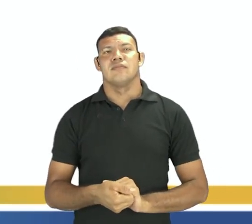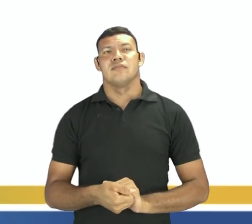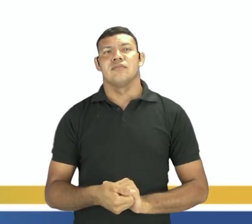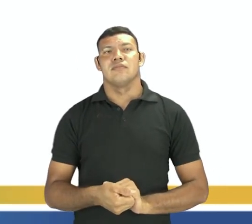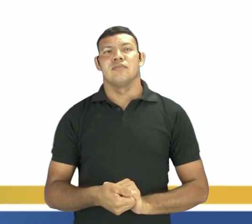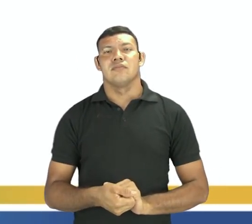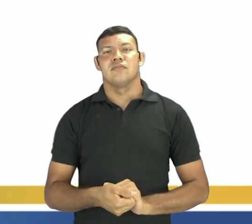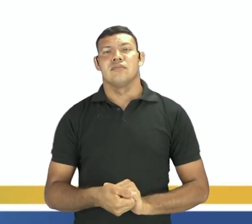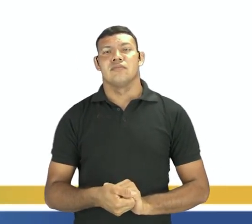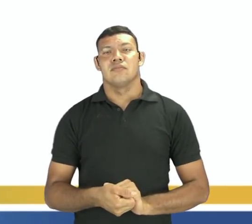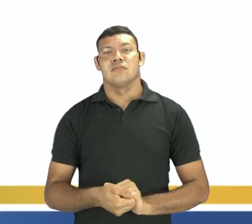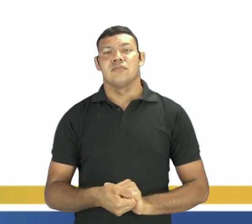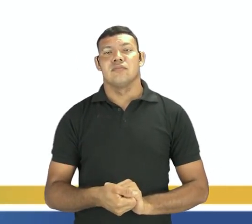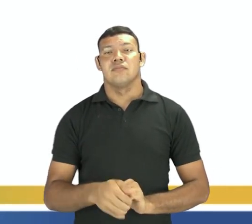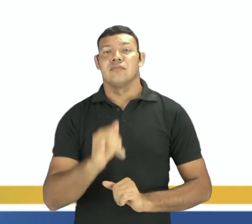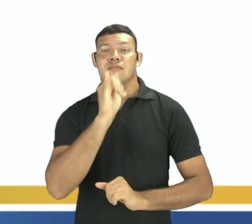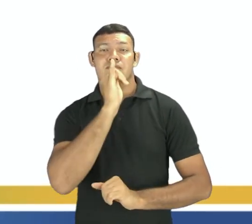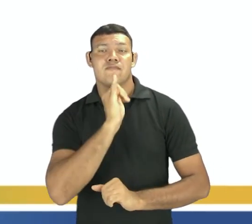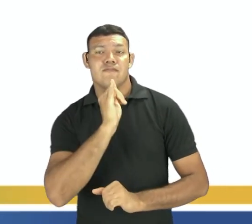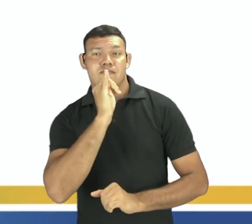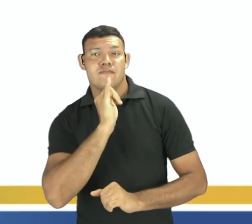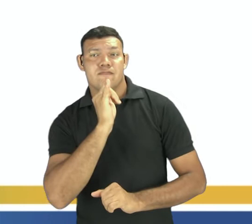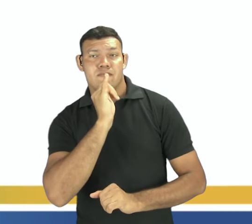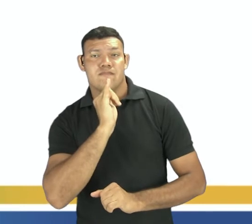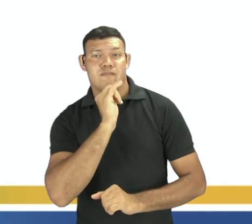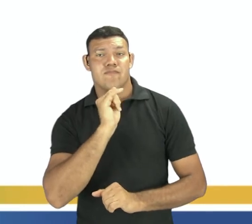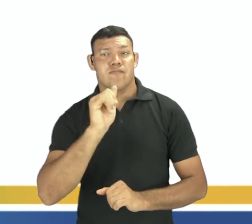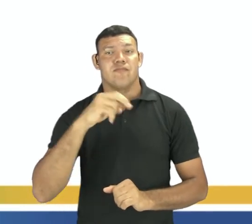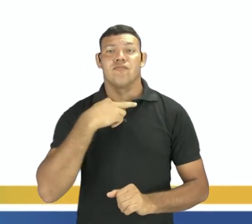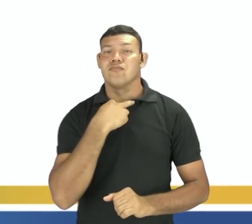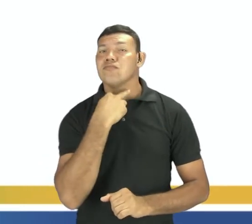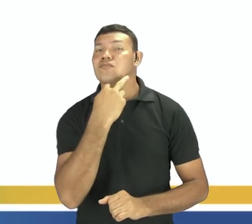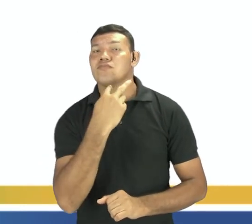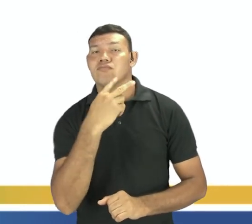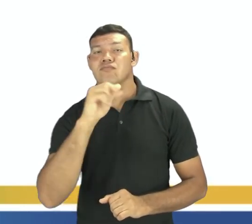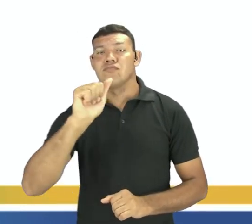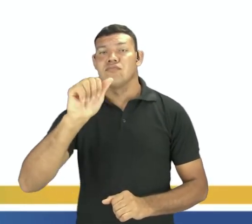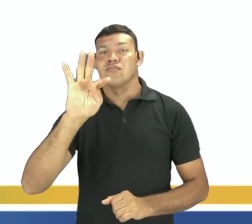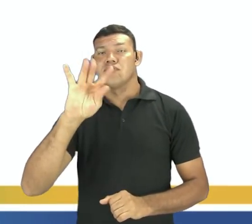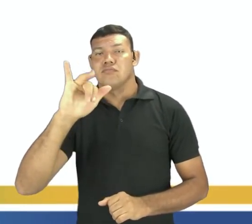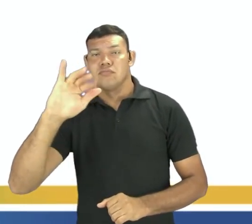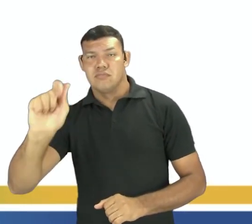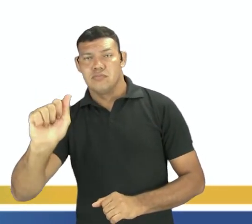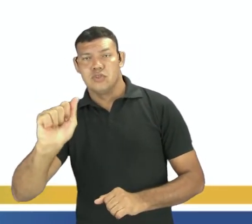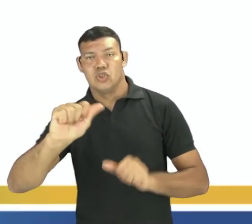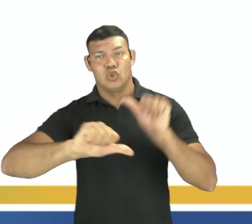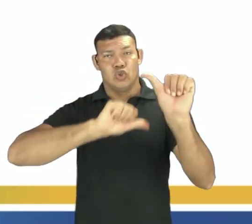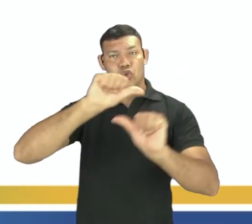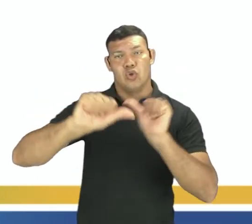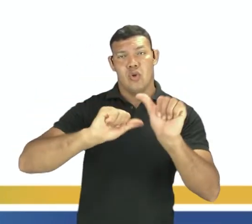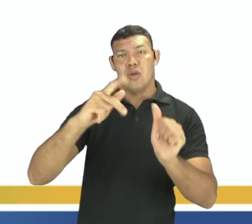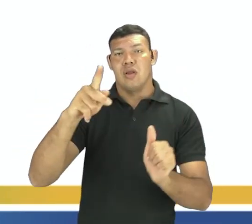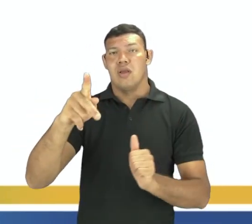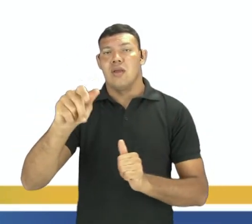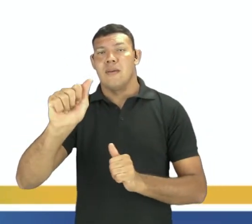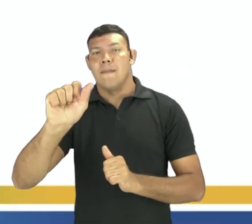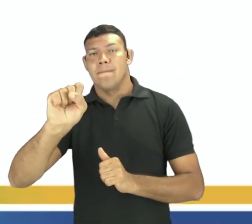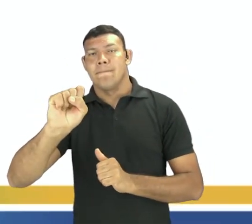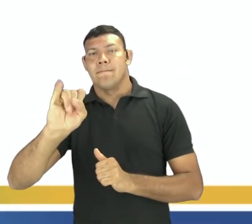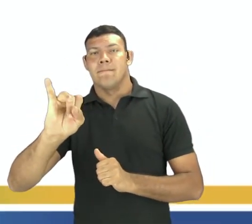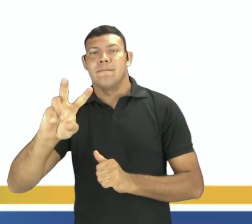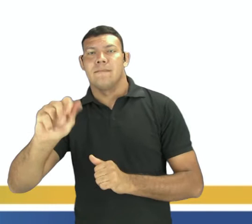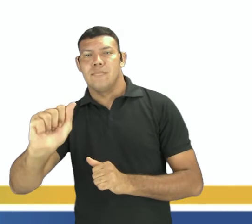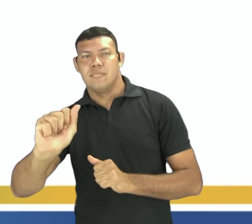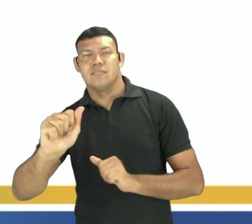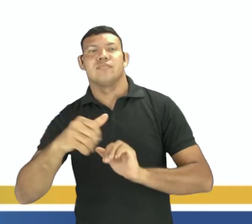voice. Todos os exemplos estão na voz ativa, a gente só precisa mudar para a voz passiva. Ok? So letter